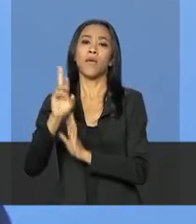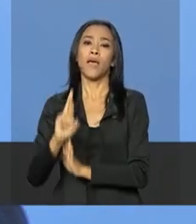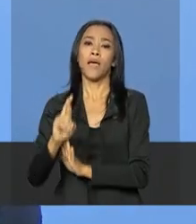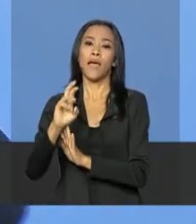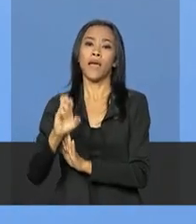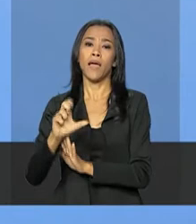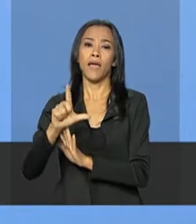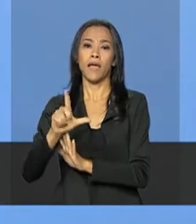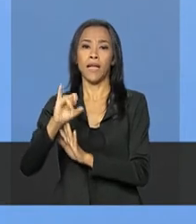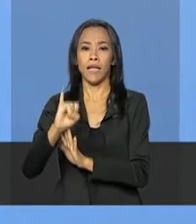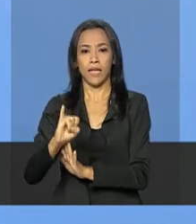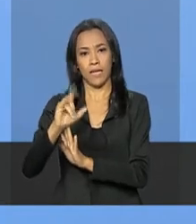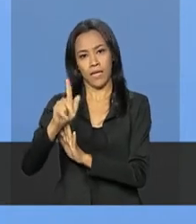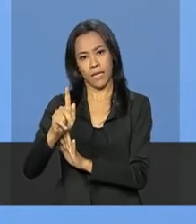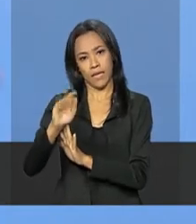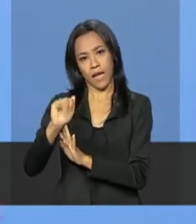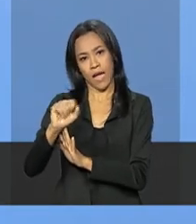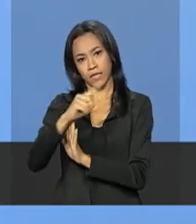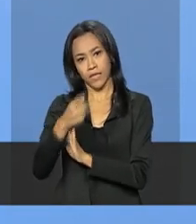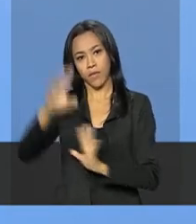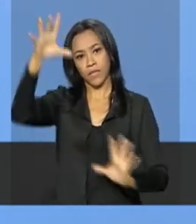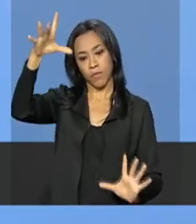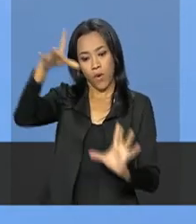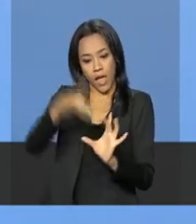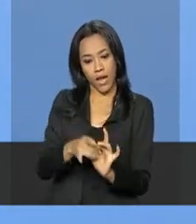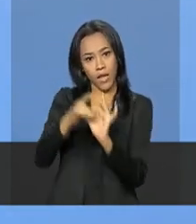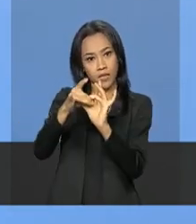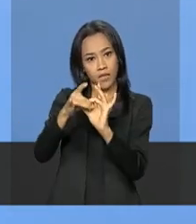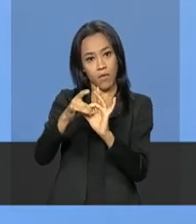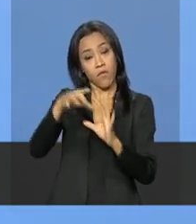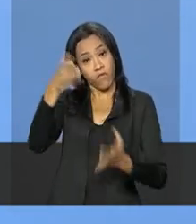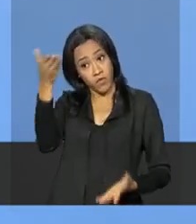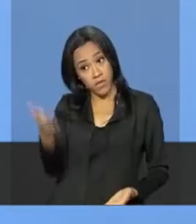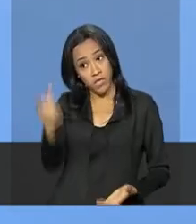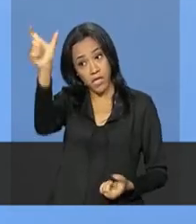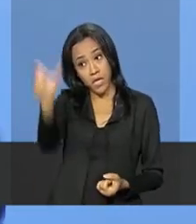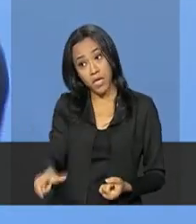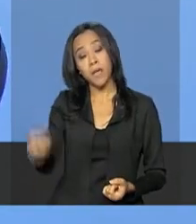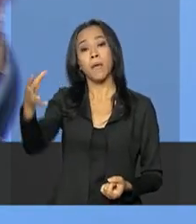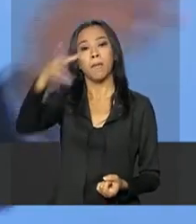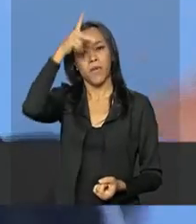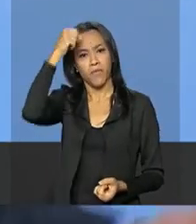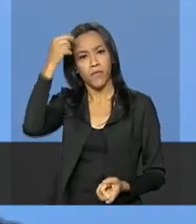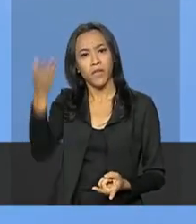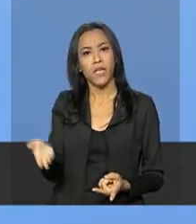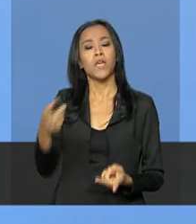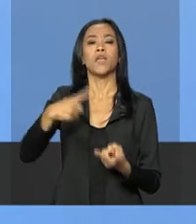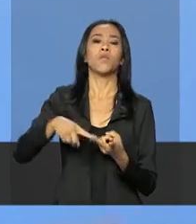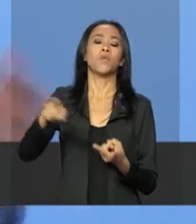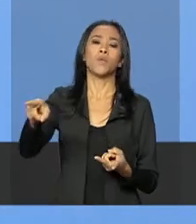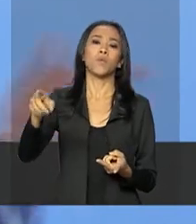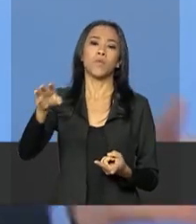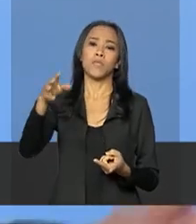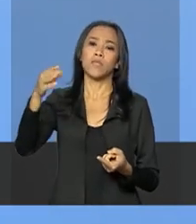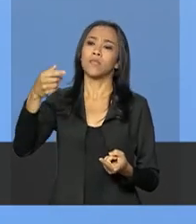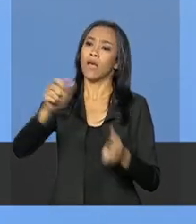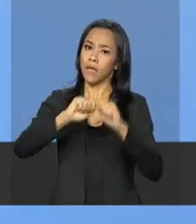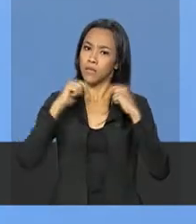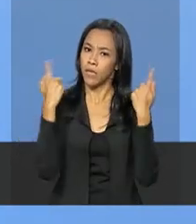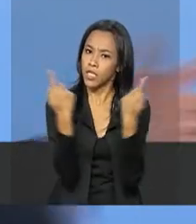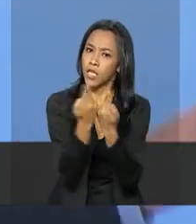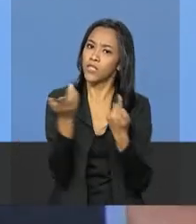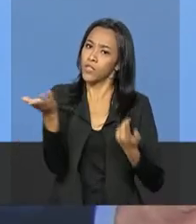então você como homem público ou sem prefeito você precisa camus e vereador você é a secretária de desenvolvimento